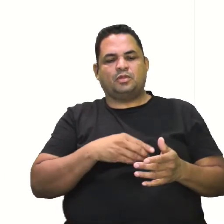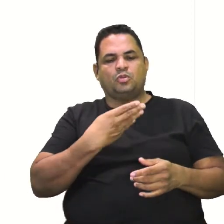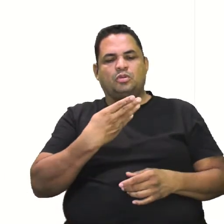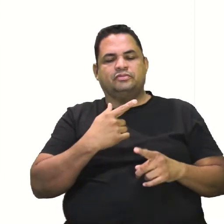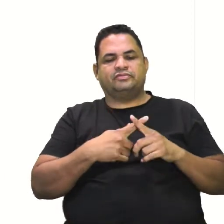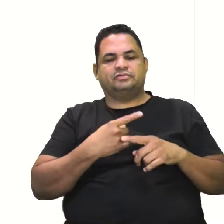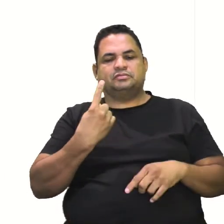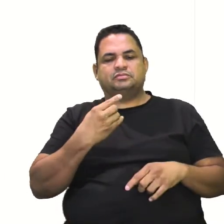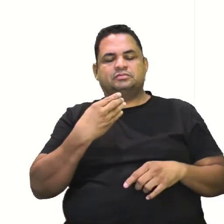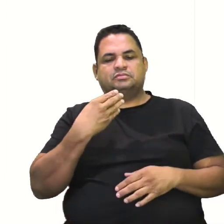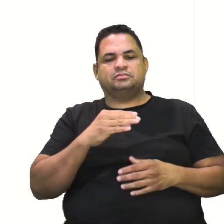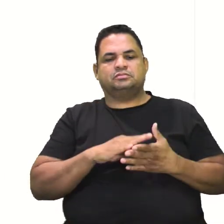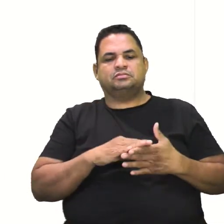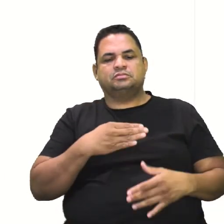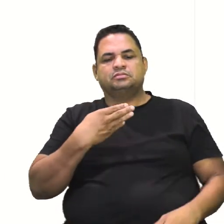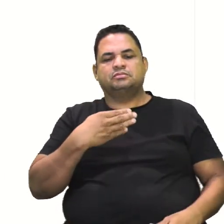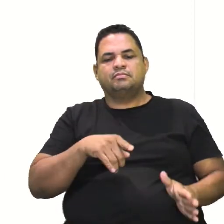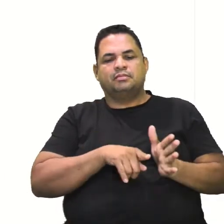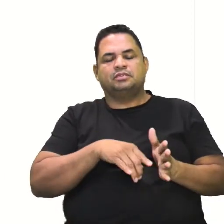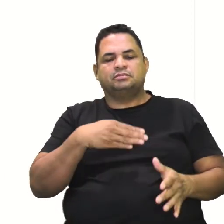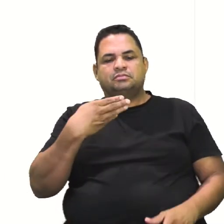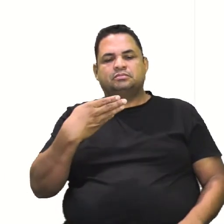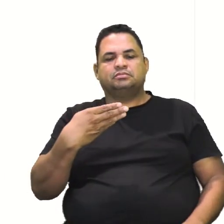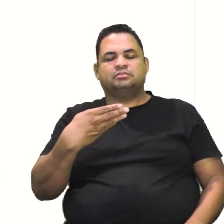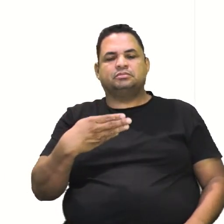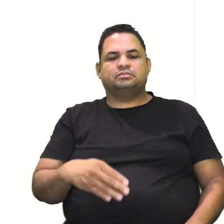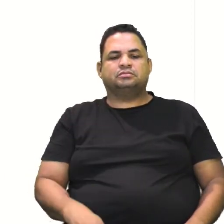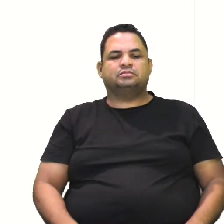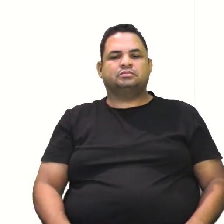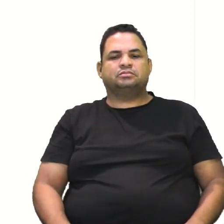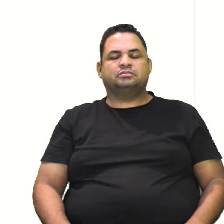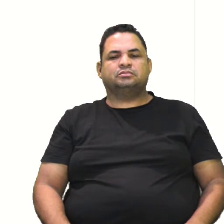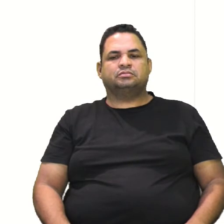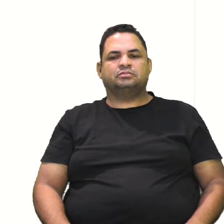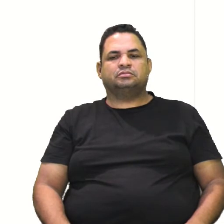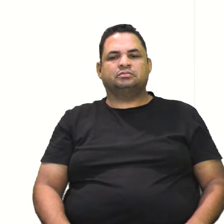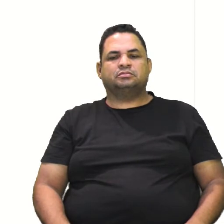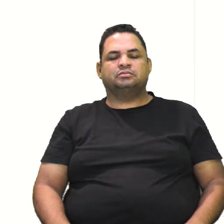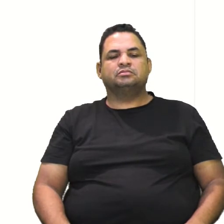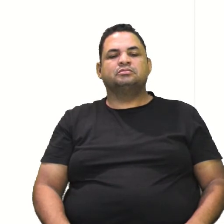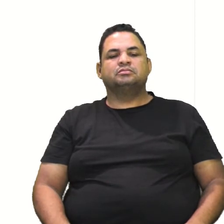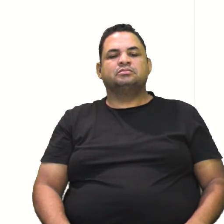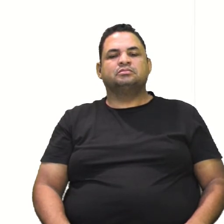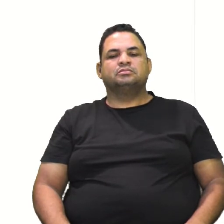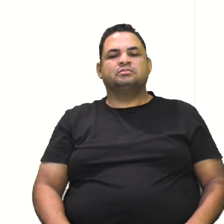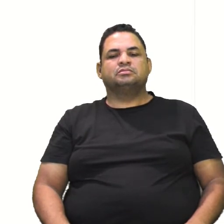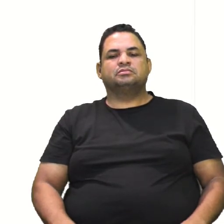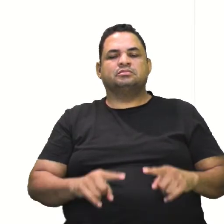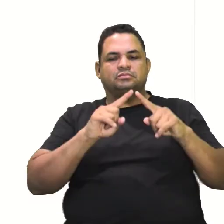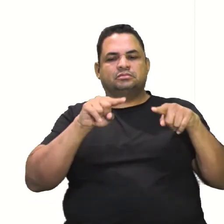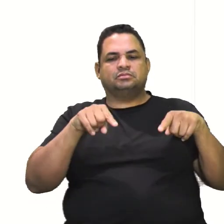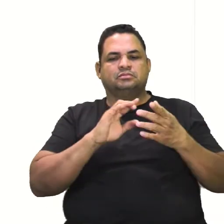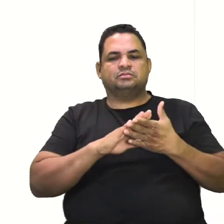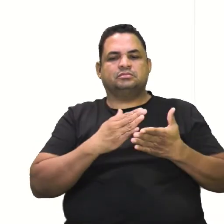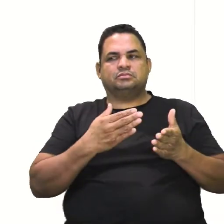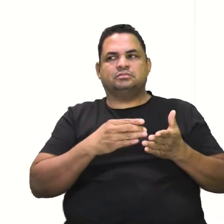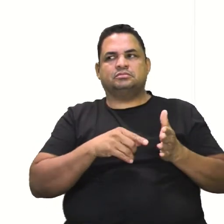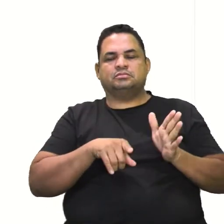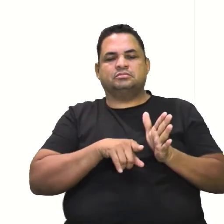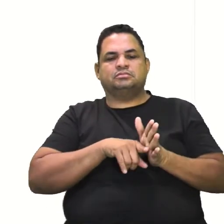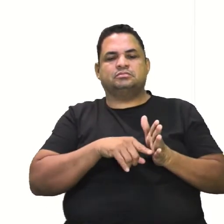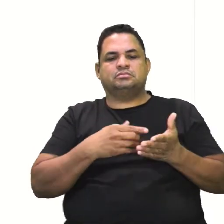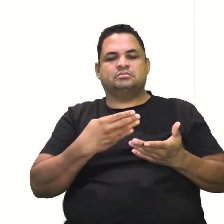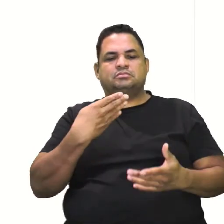vezes 1? 4. 4 vezes 1? 4. Então, eu tenho um delta negativo. Delta negativo, a gente já sabe que não